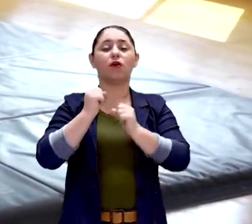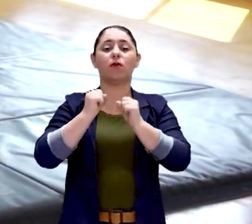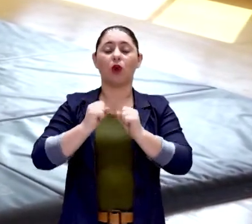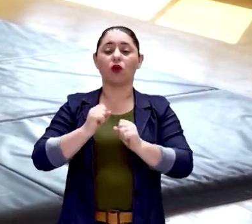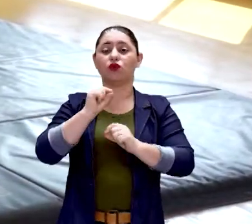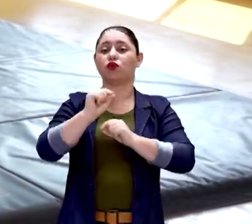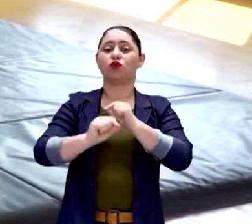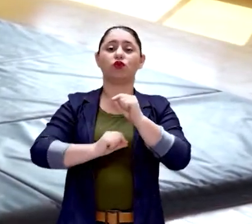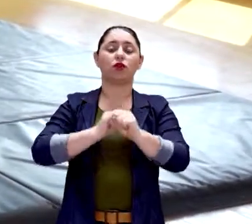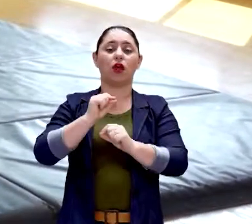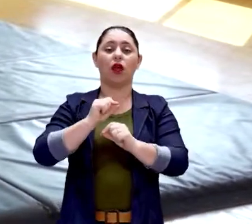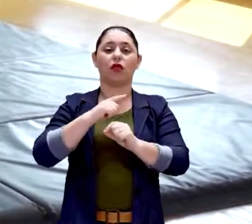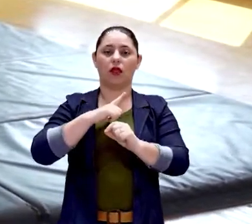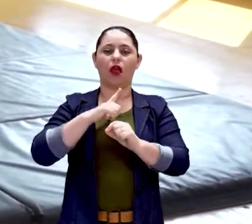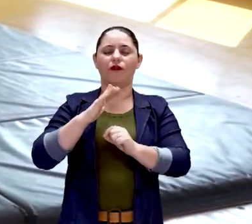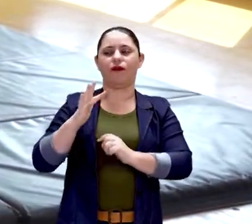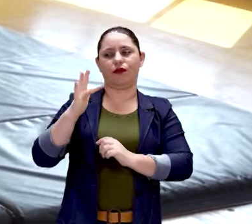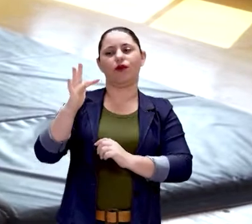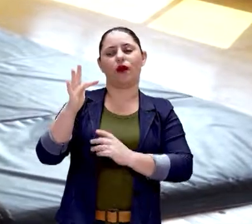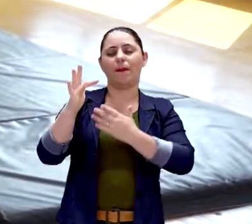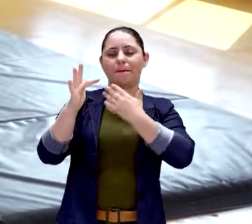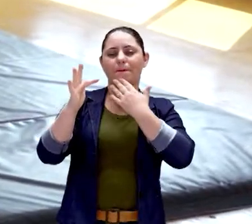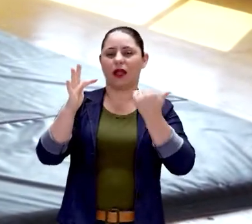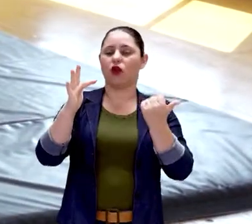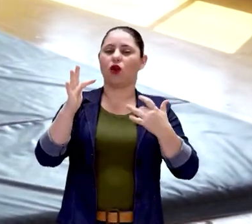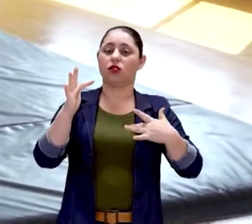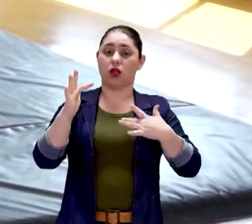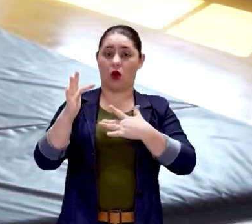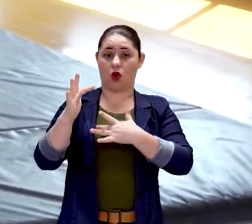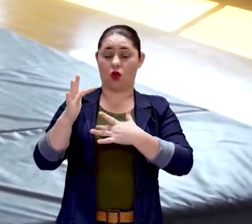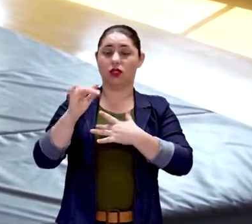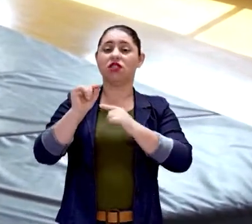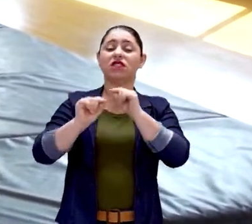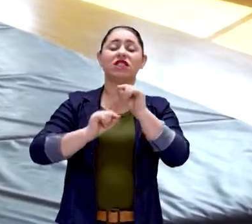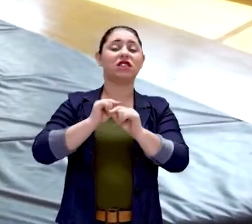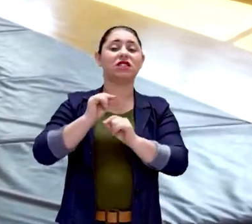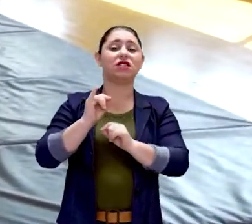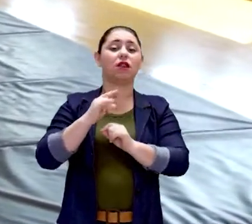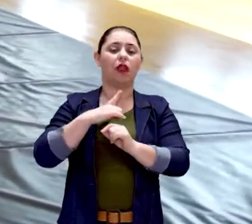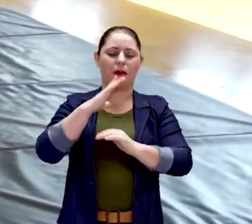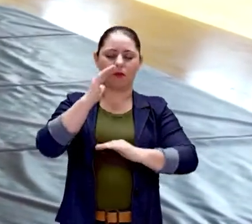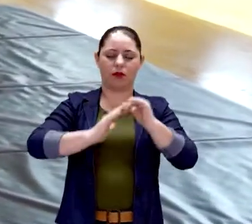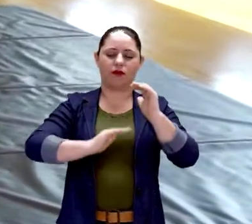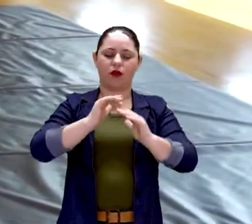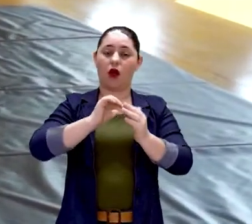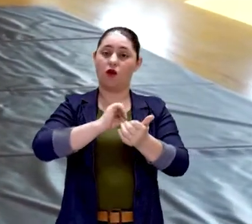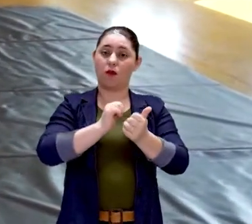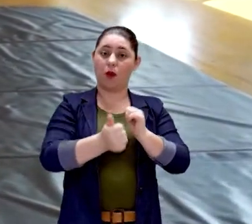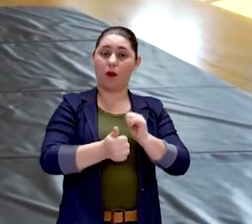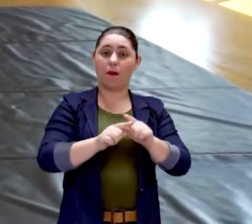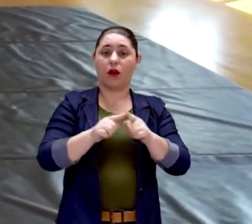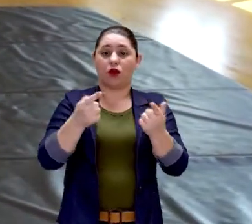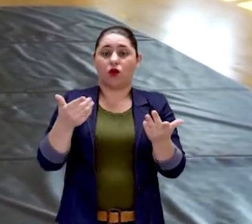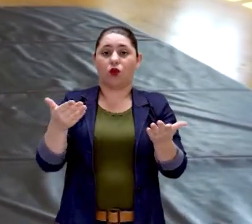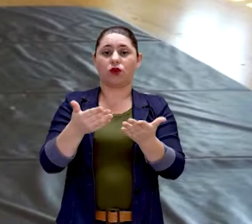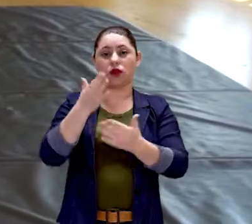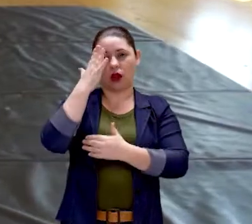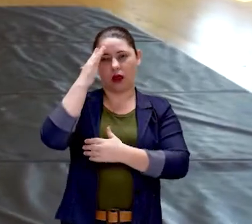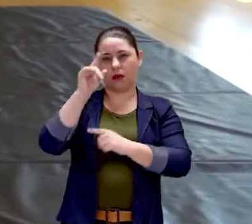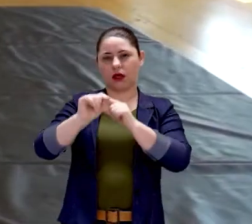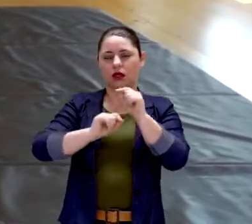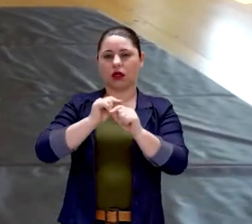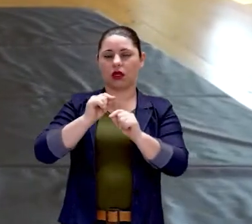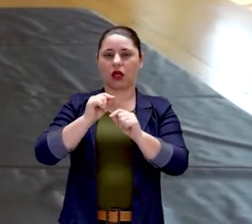pode, mais resultados ela vai ter futuramente, caso pretenda ter uma vida profissional disso. Mas hoje sabemos